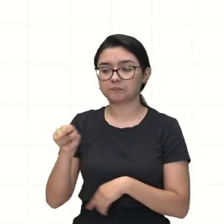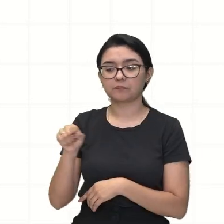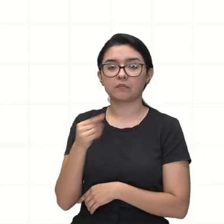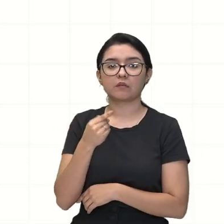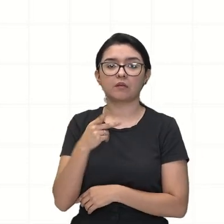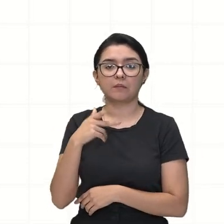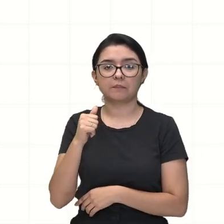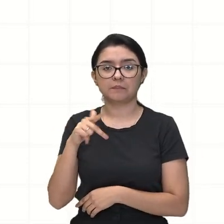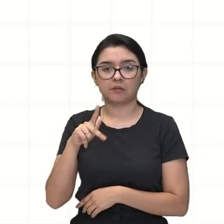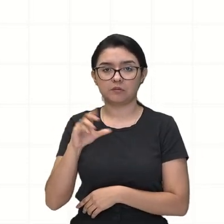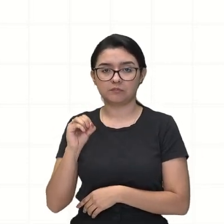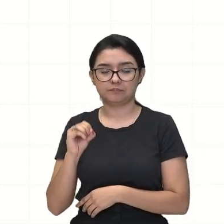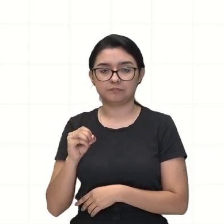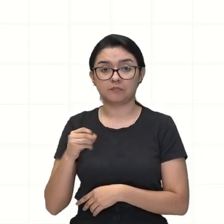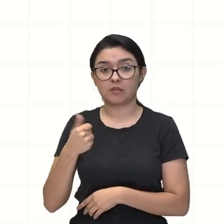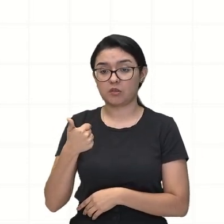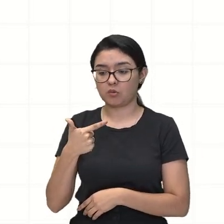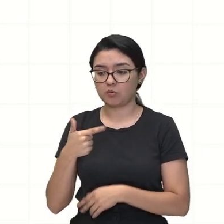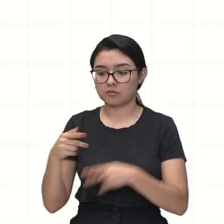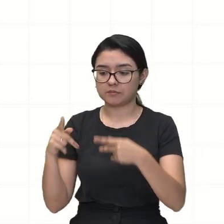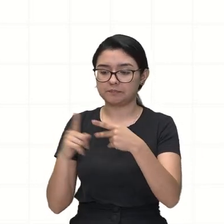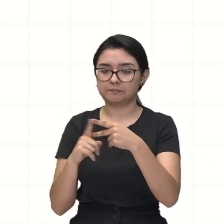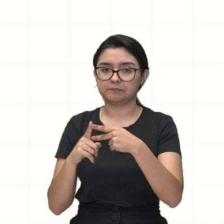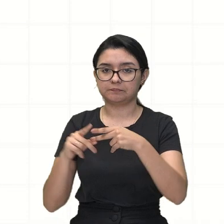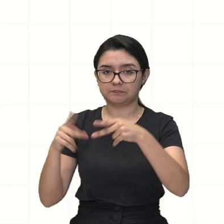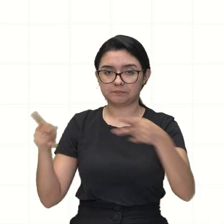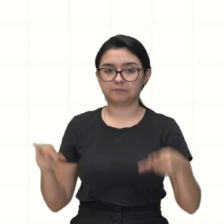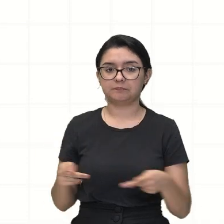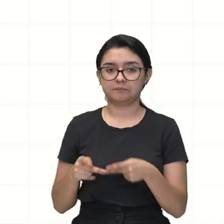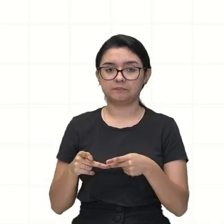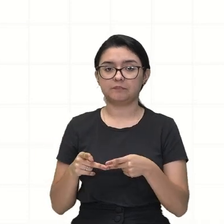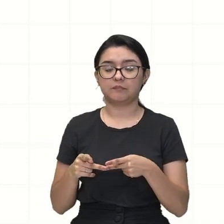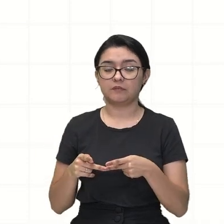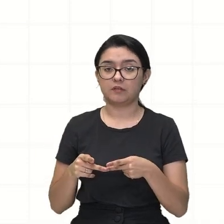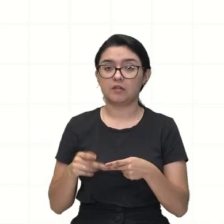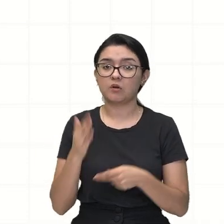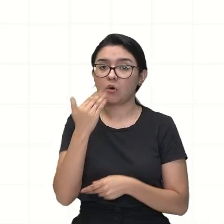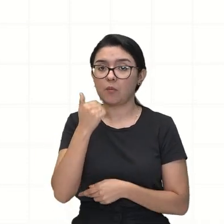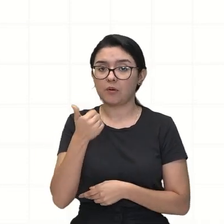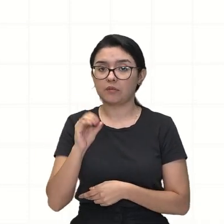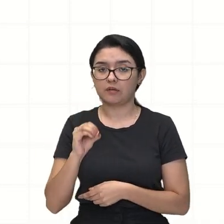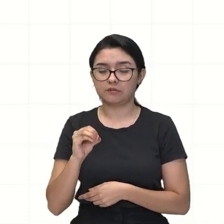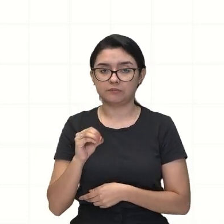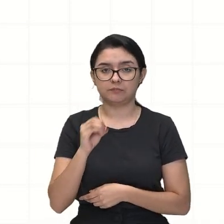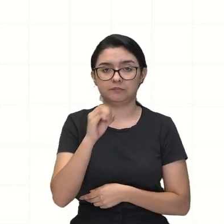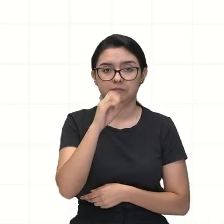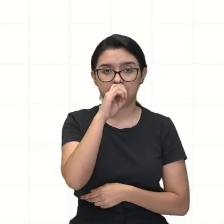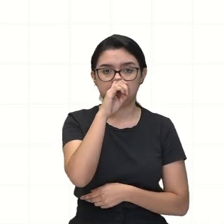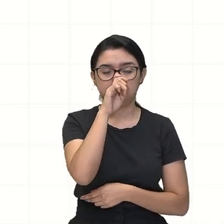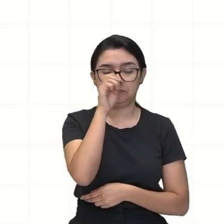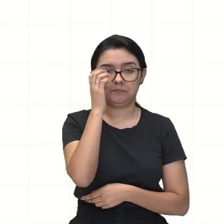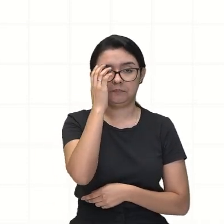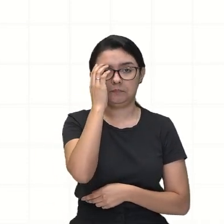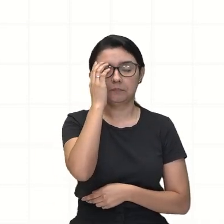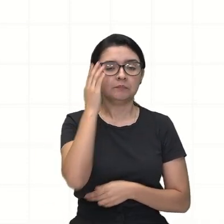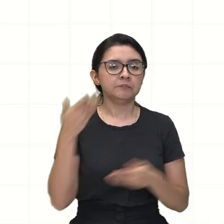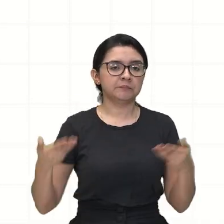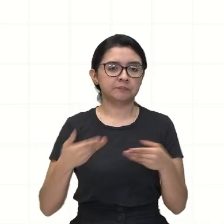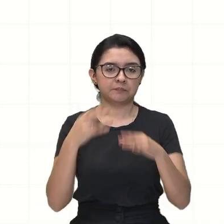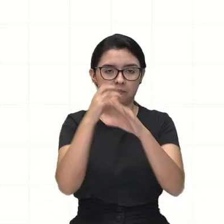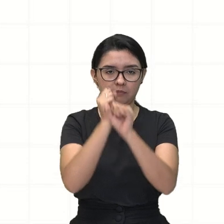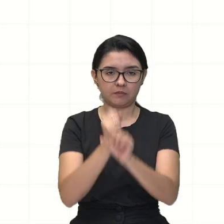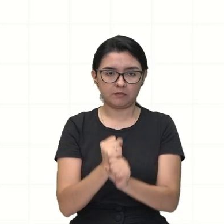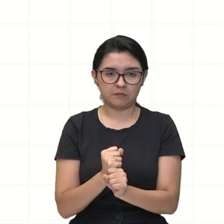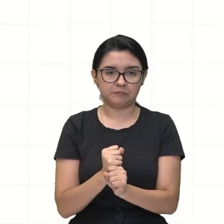dividida em 12 partes. E das 12 ele comeu 10. Muito bem. Então, vamos calcular aqui o